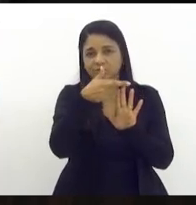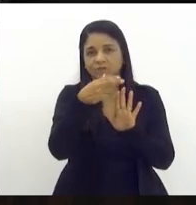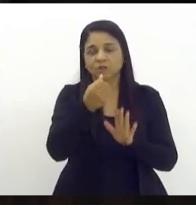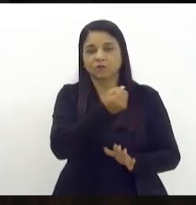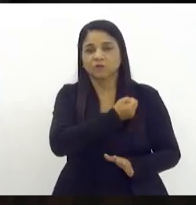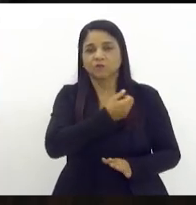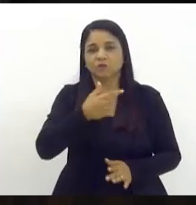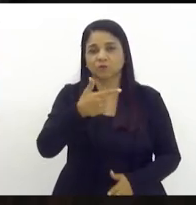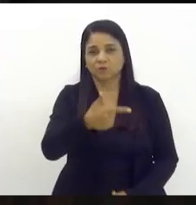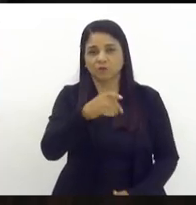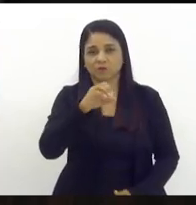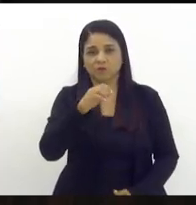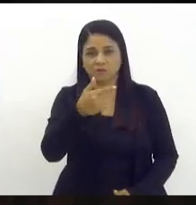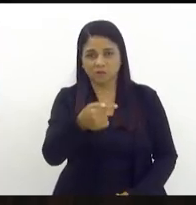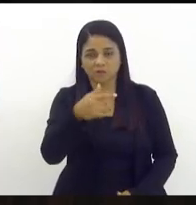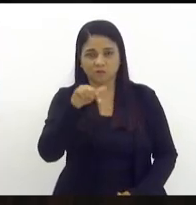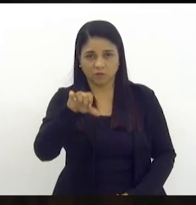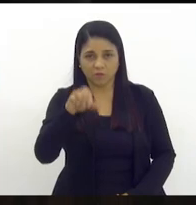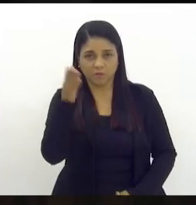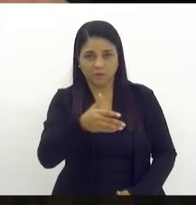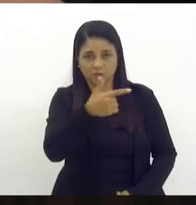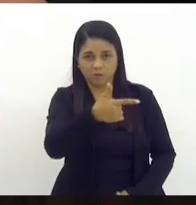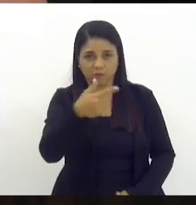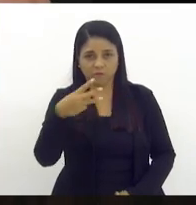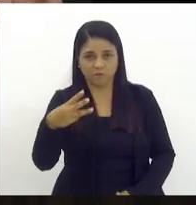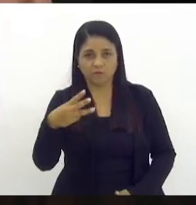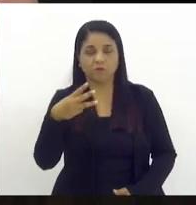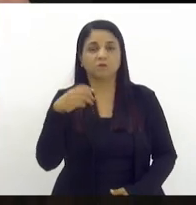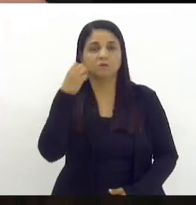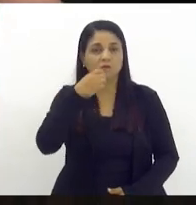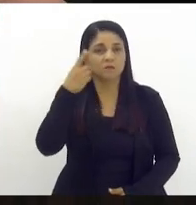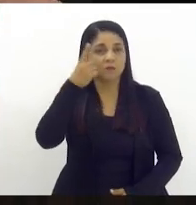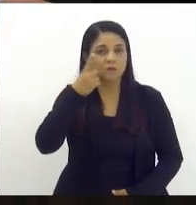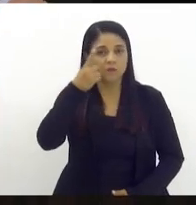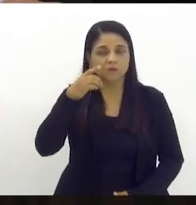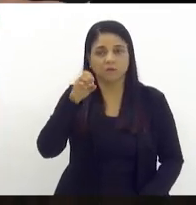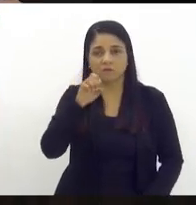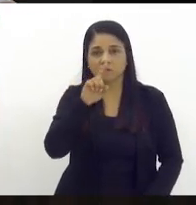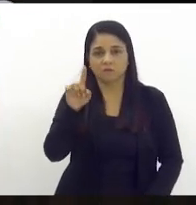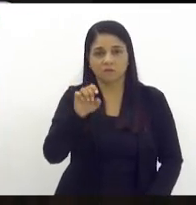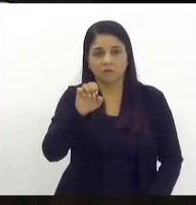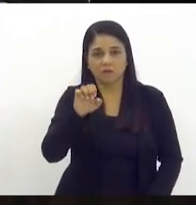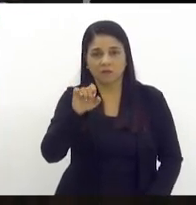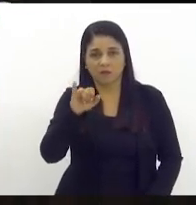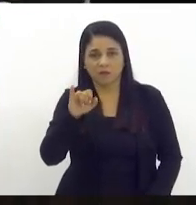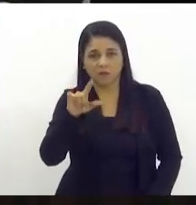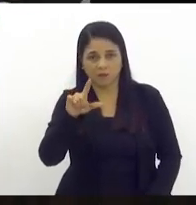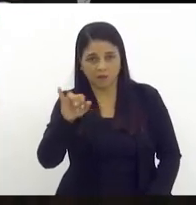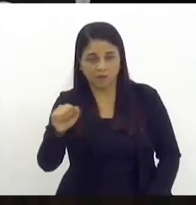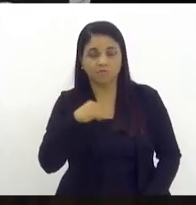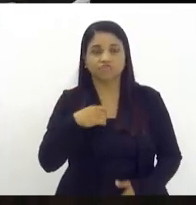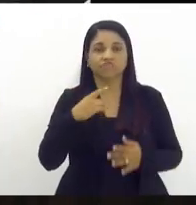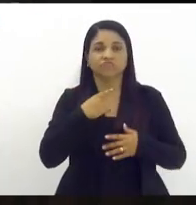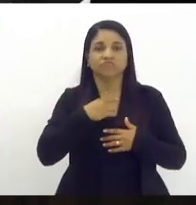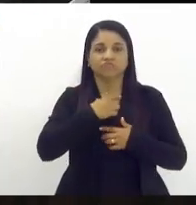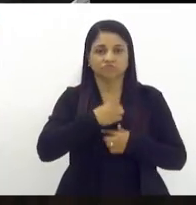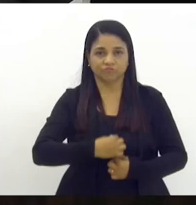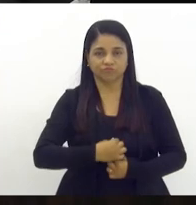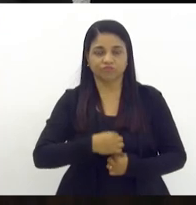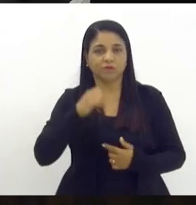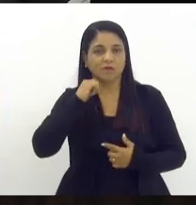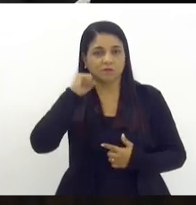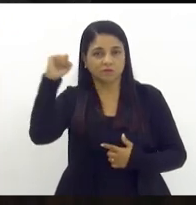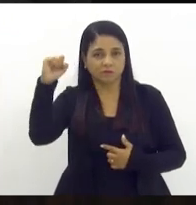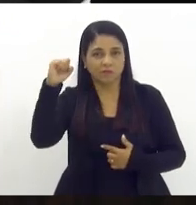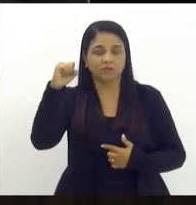número 279/2023, da autoria da deputada Célia Jordão, que concede a medalha Tiradentes e seu respectivo diploma ao embaixador da